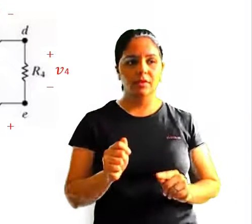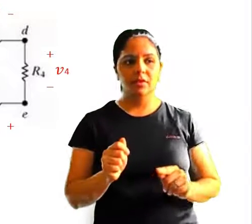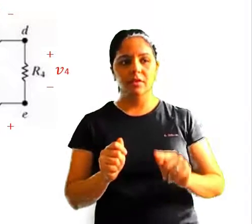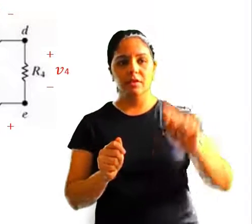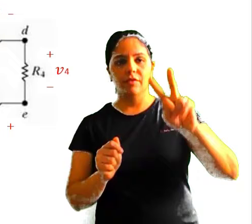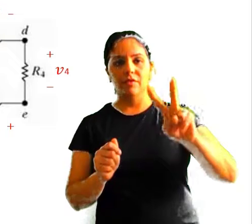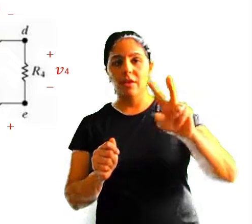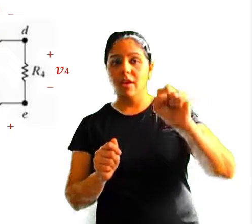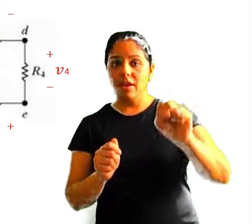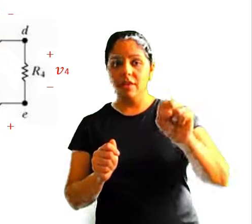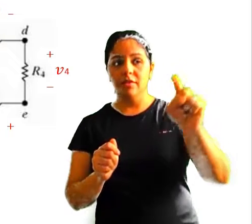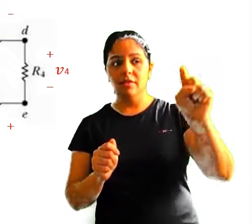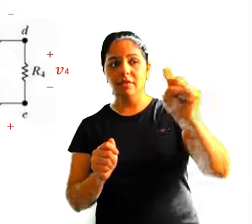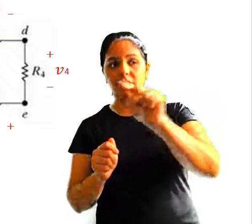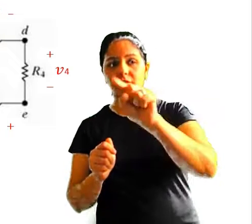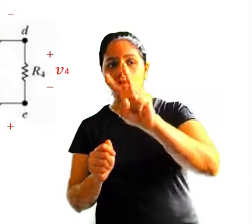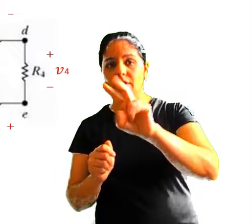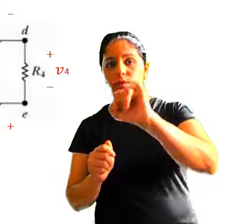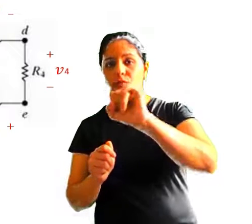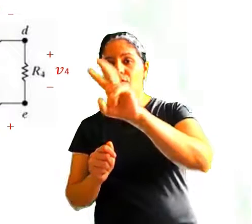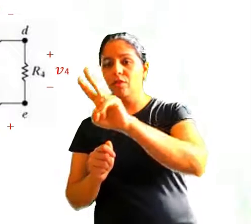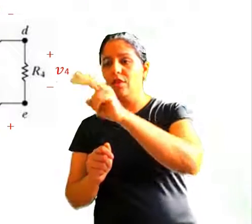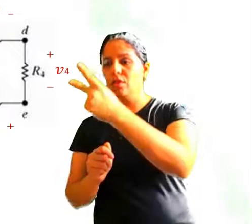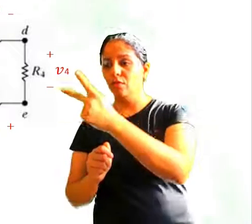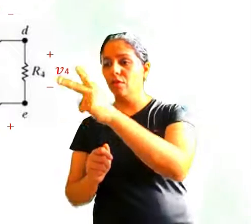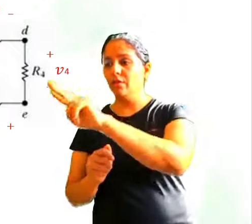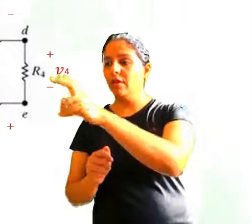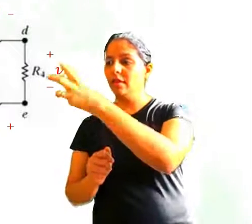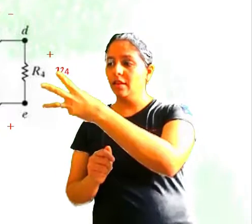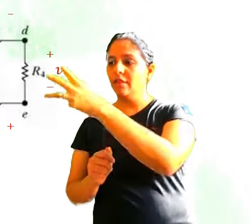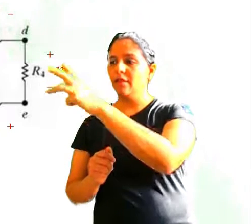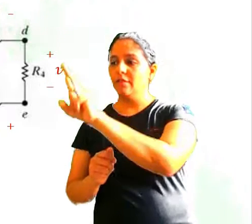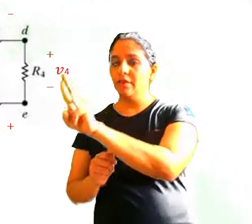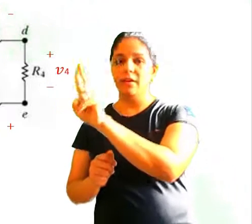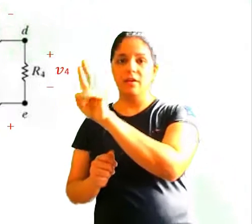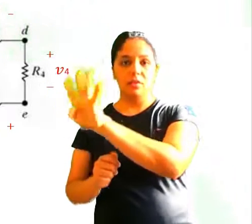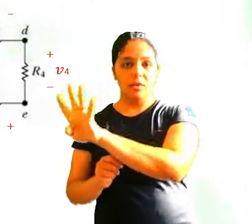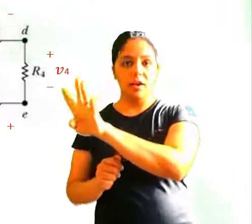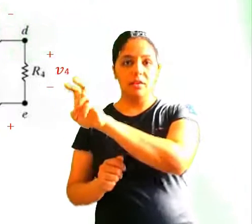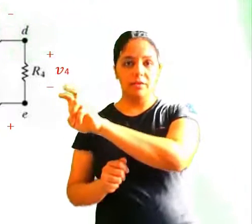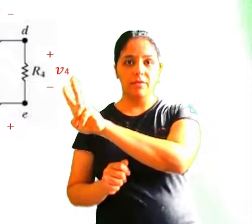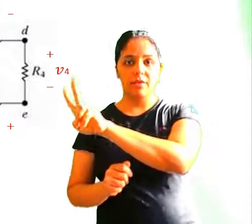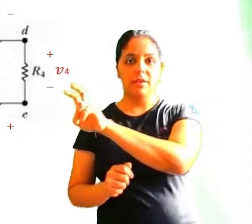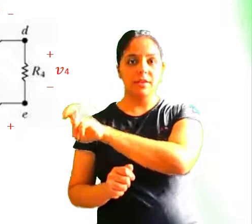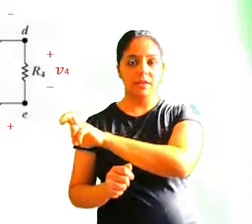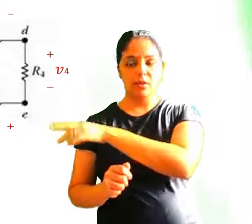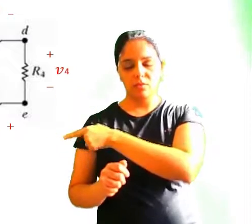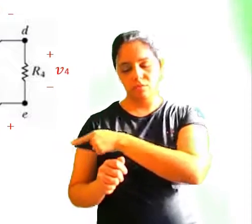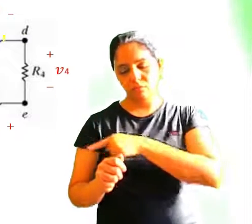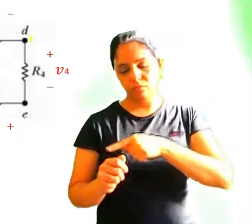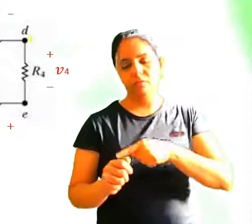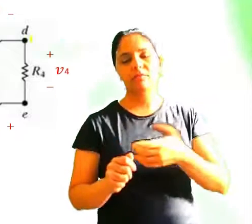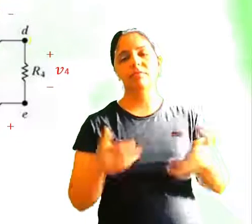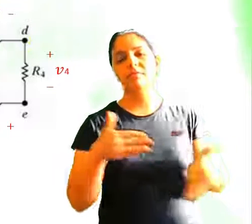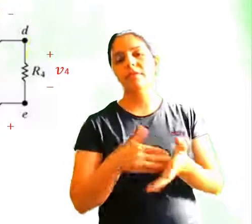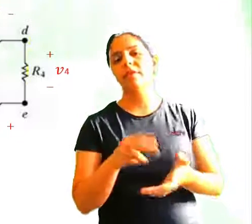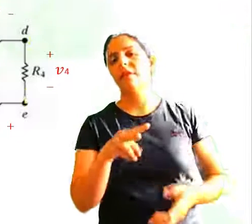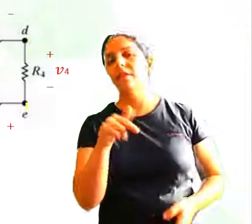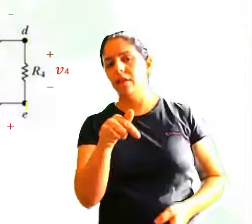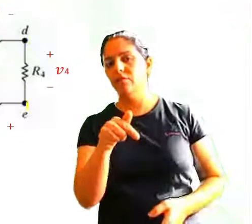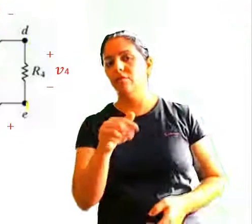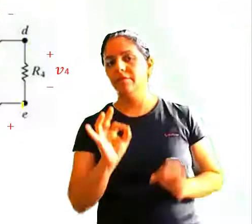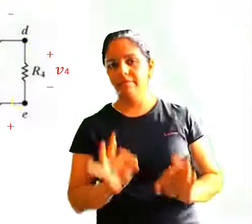mostrado na setinha. Então, ó, eu vou passar por VS, depois por V1, por V2, por